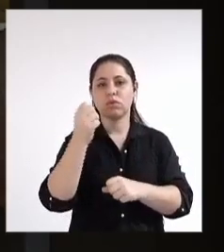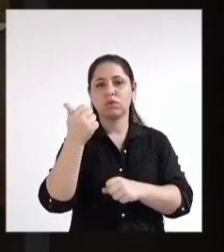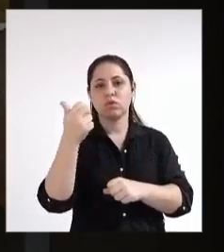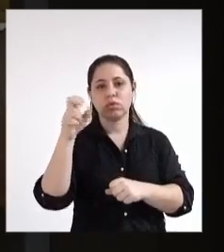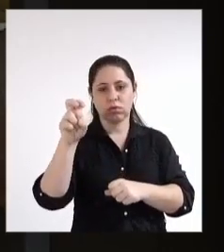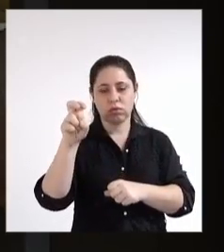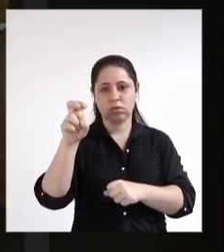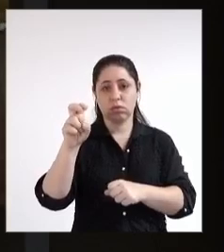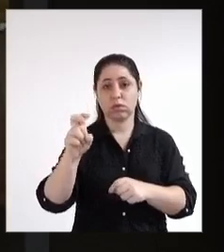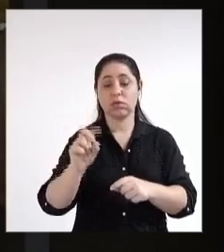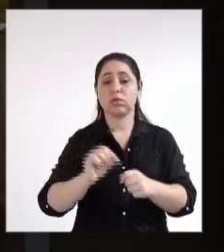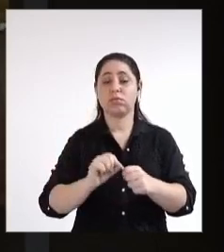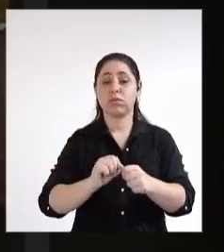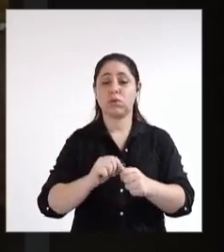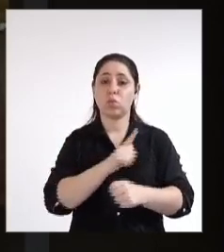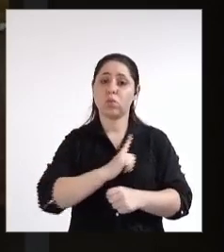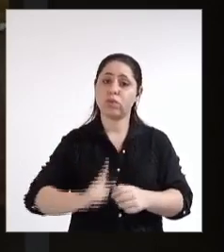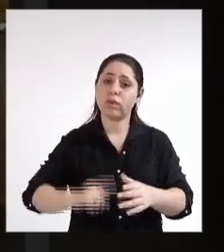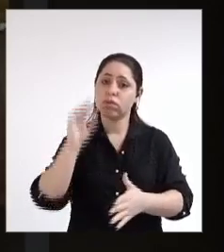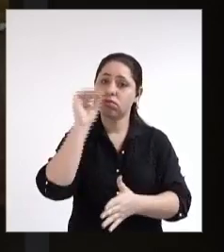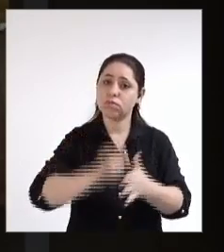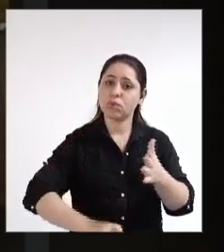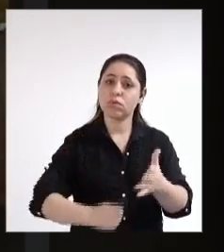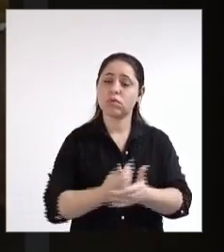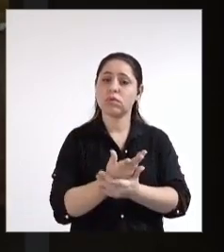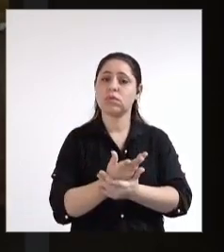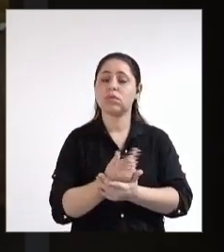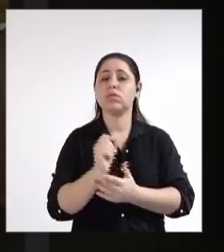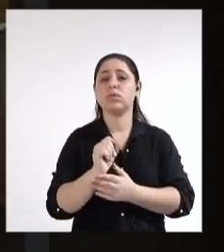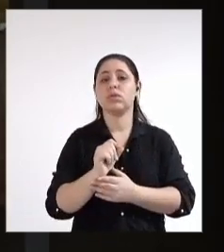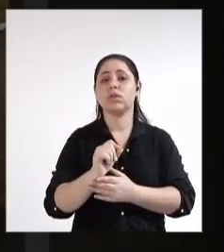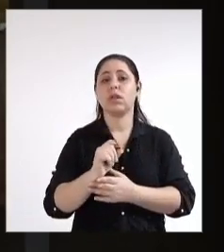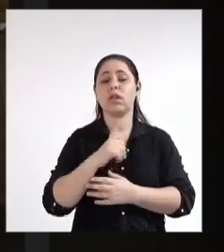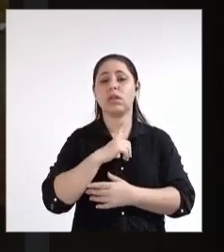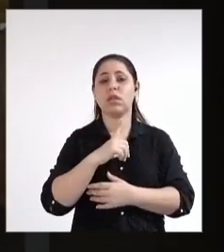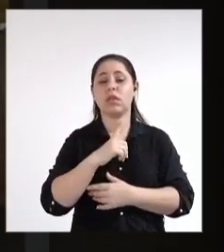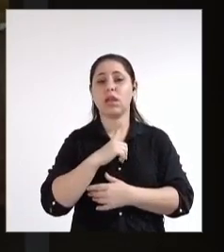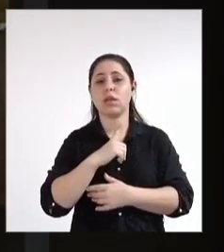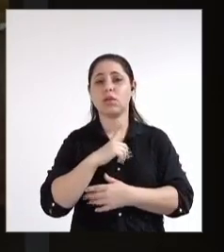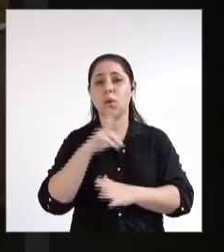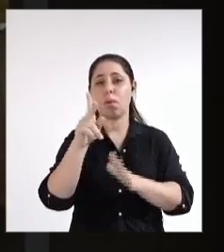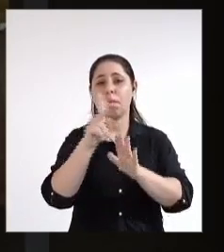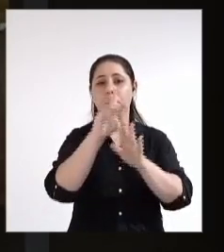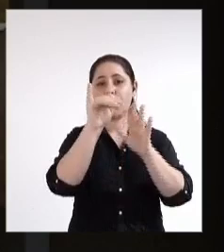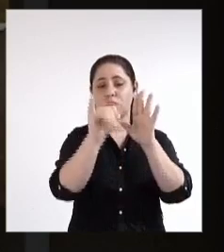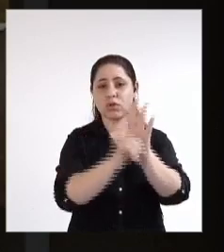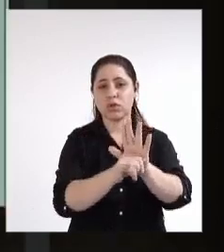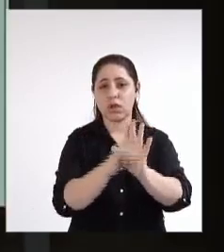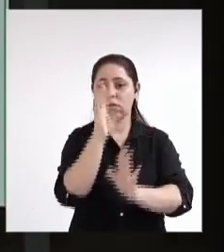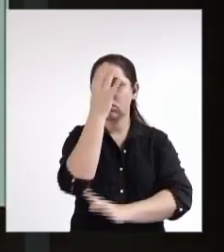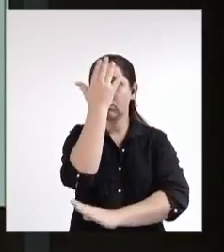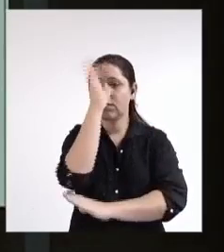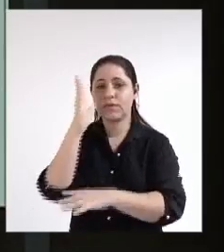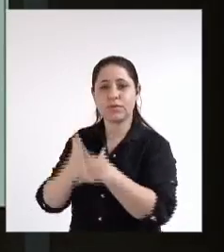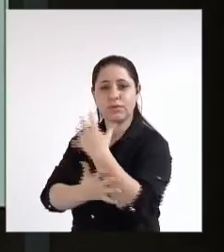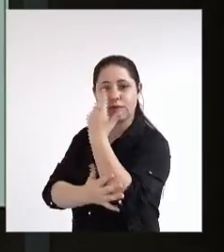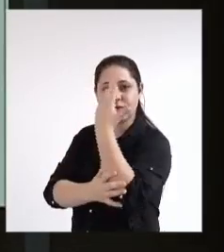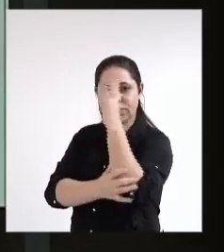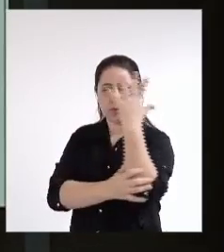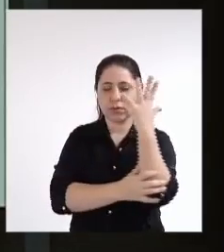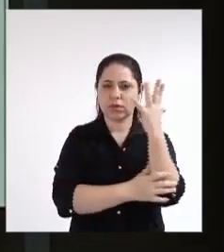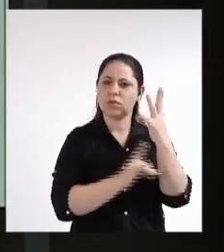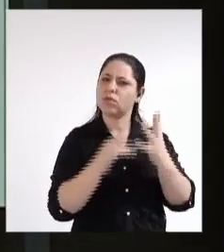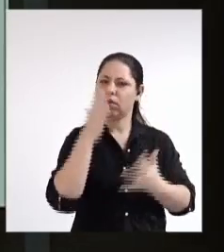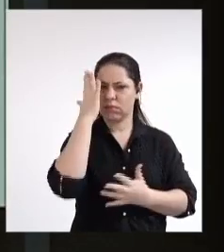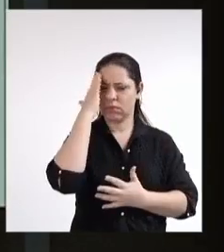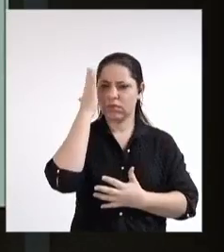e onde funciona a alguns como a onde funciona o projeto florestinha é onde começou toda a história pretoria chinha só para